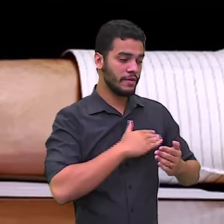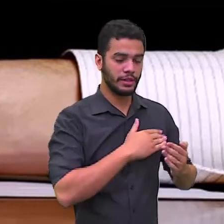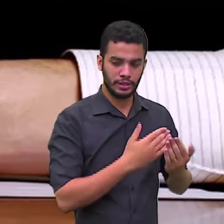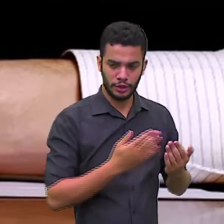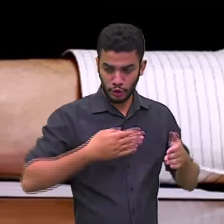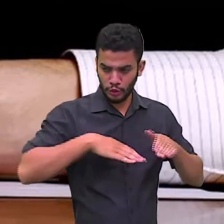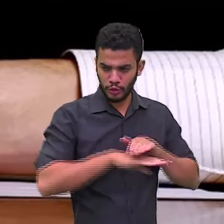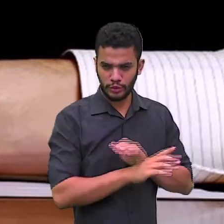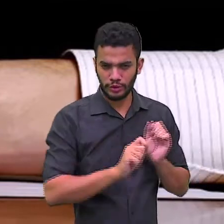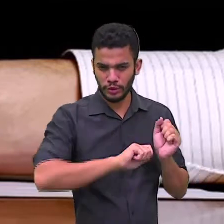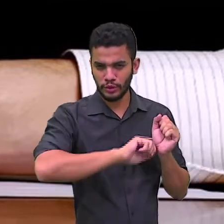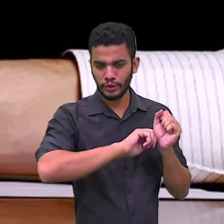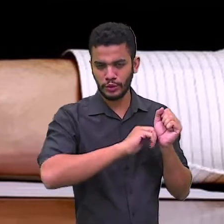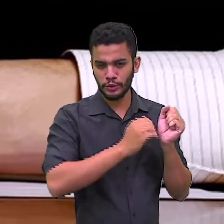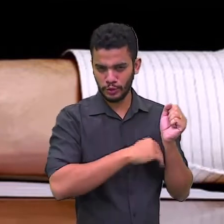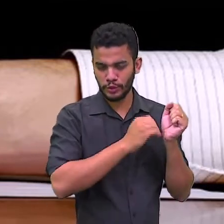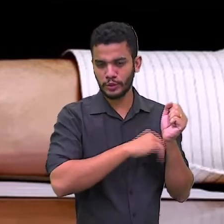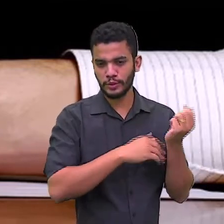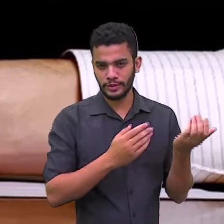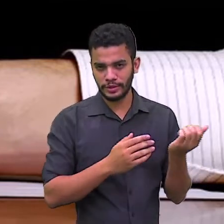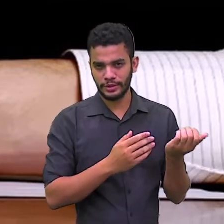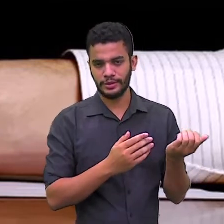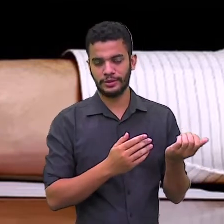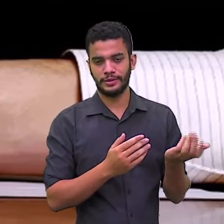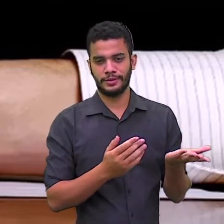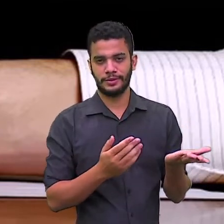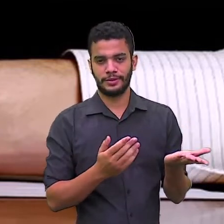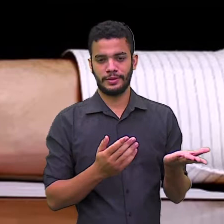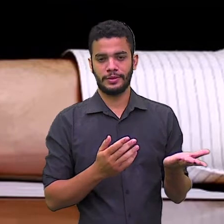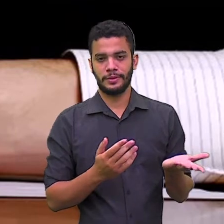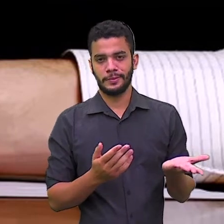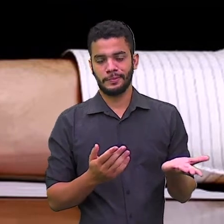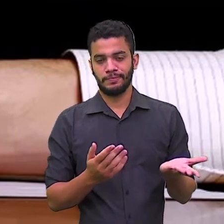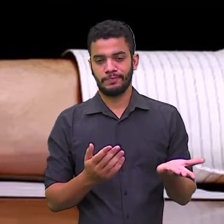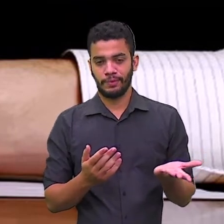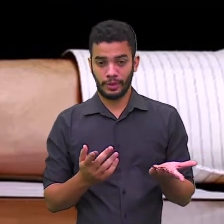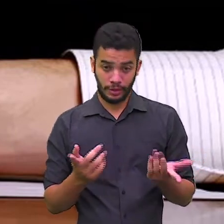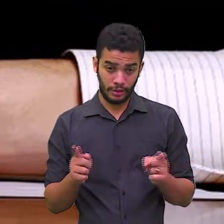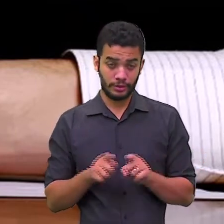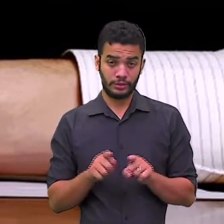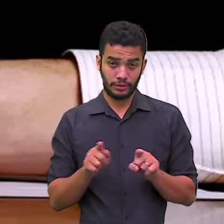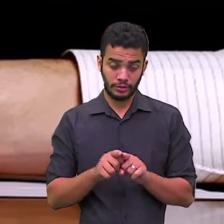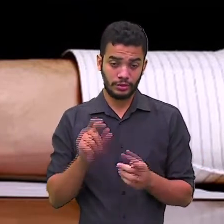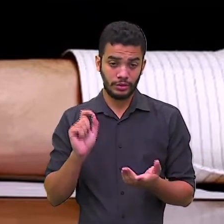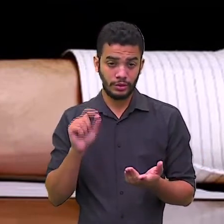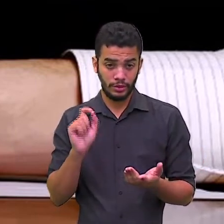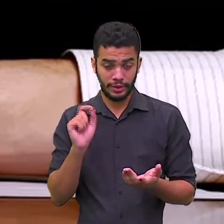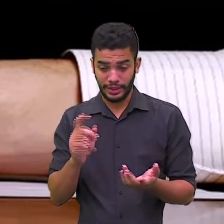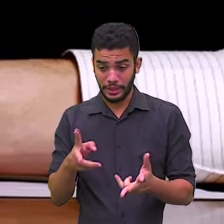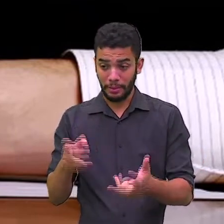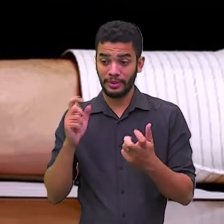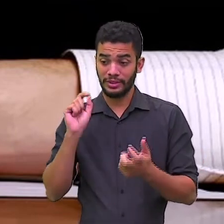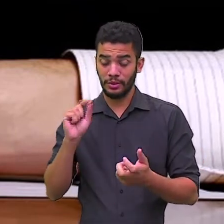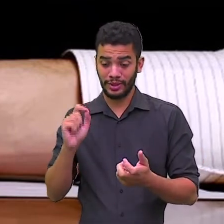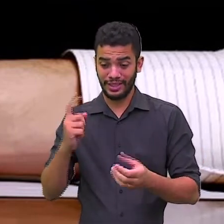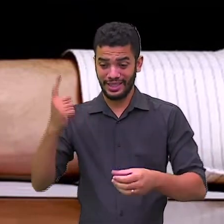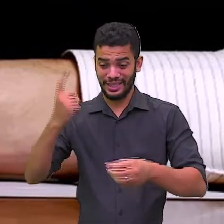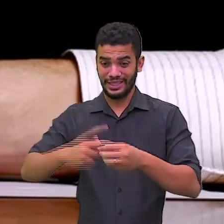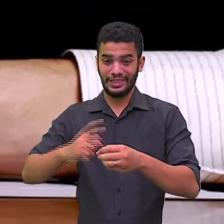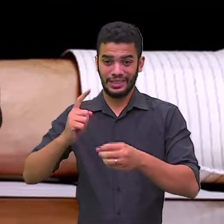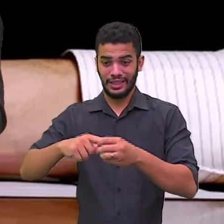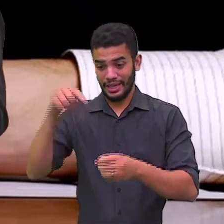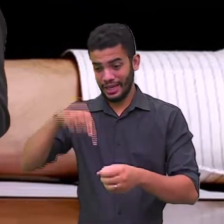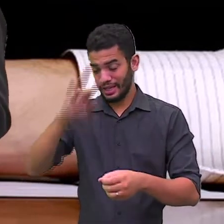o clima de desordem no final da década de 1880 era evidente. A